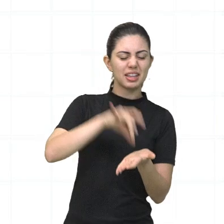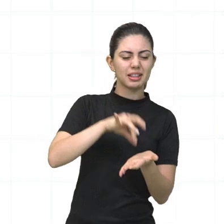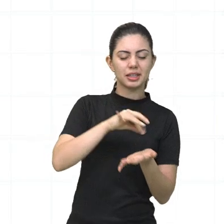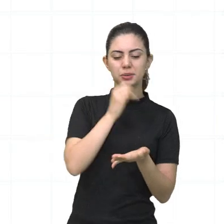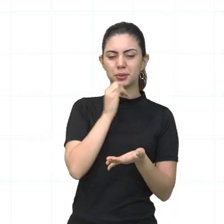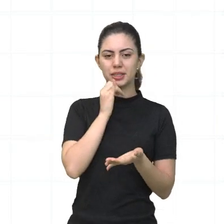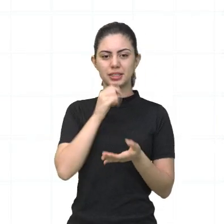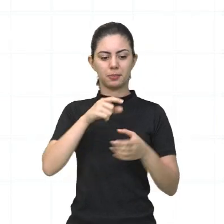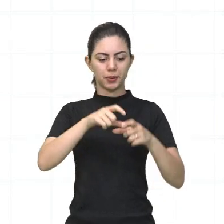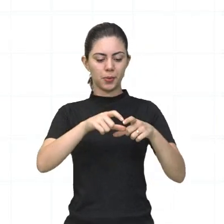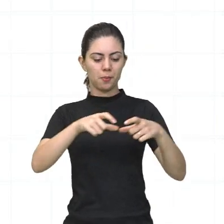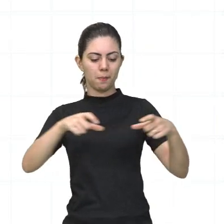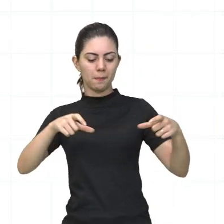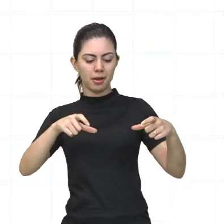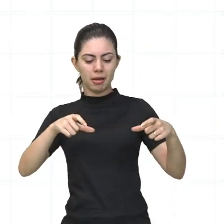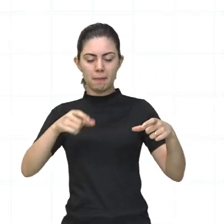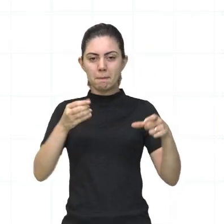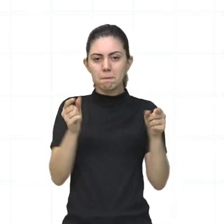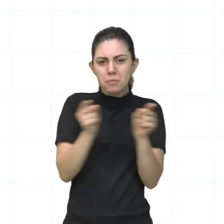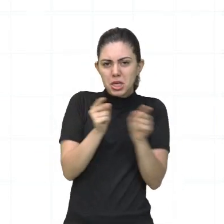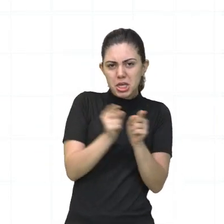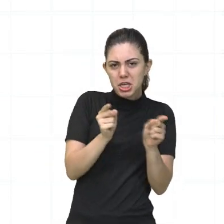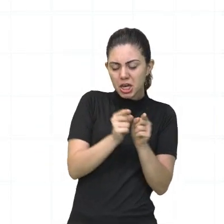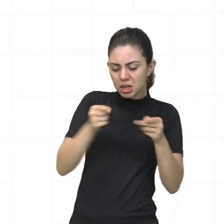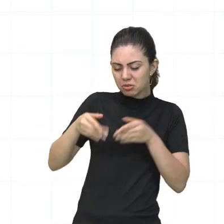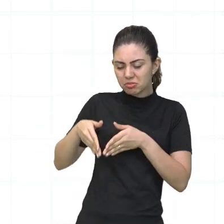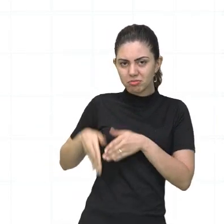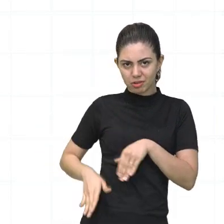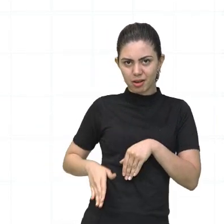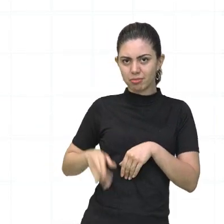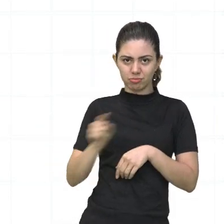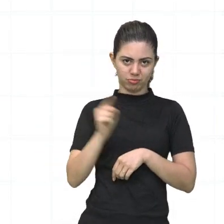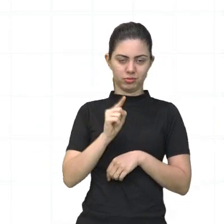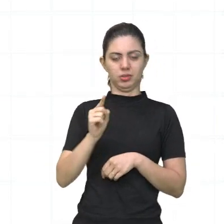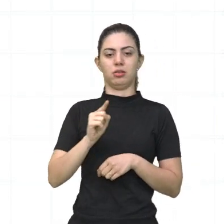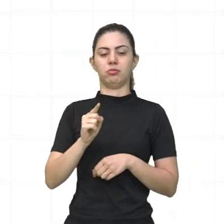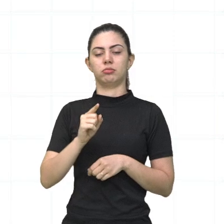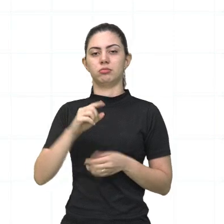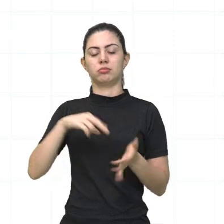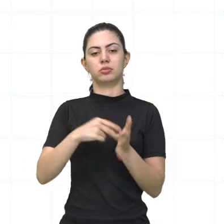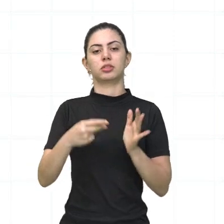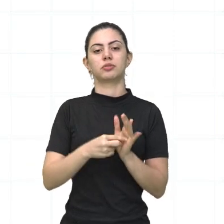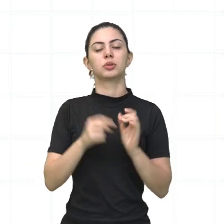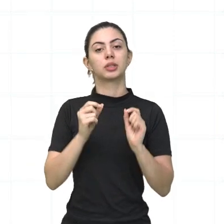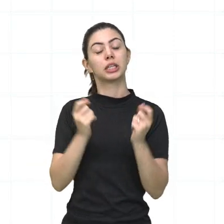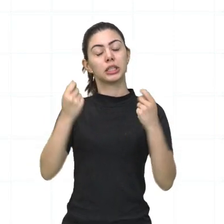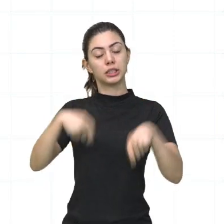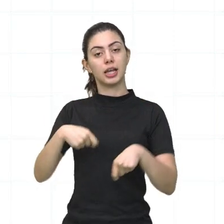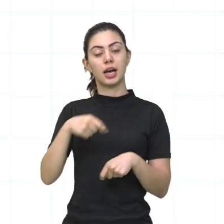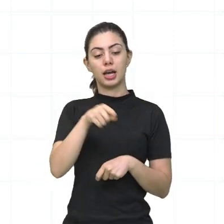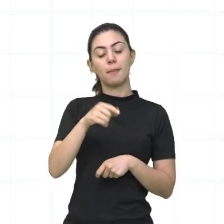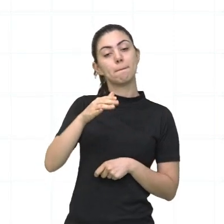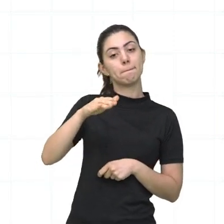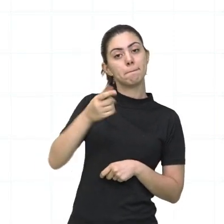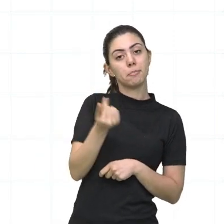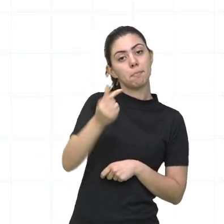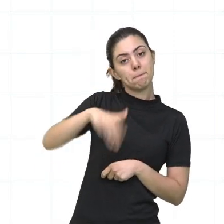cabe no bolso. Na verdade, ele está querendo dizer aí que esse caixão tem um preço em conta,